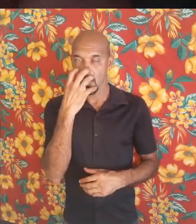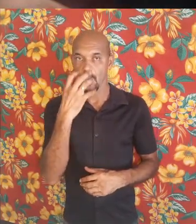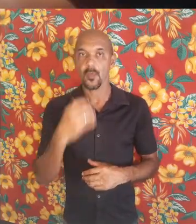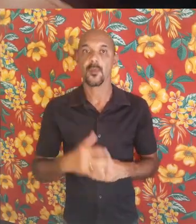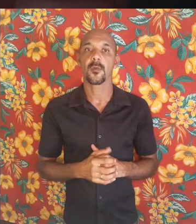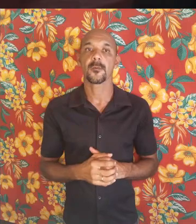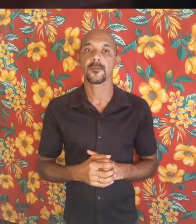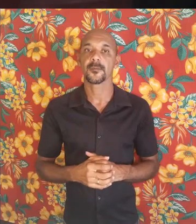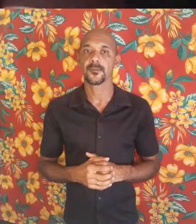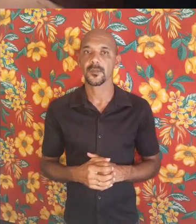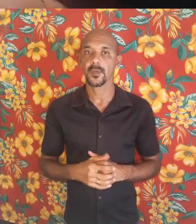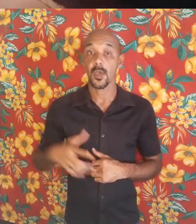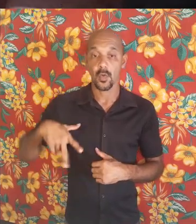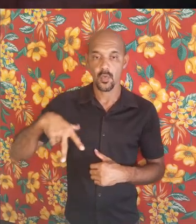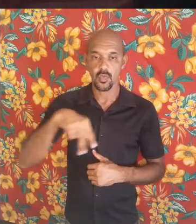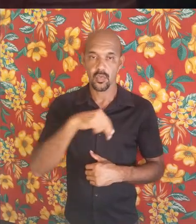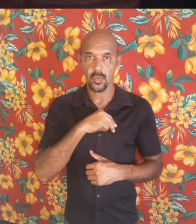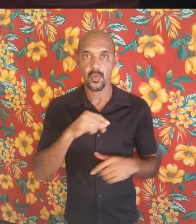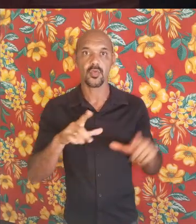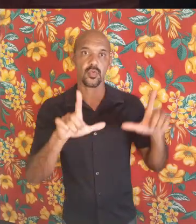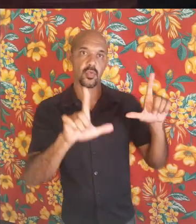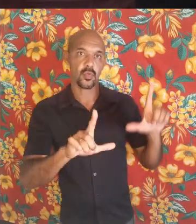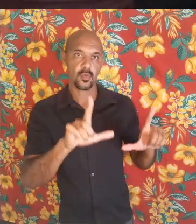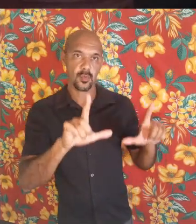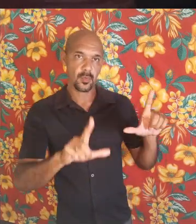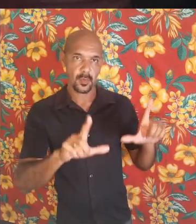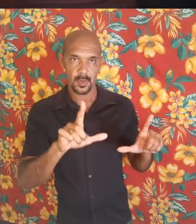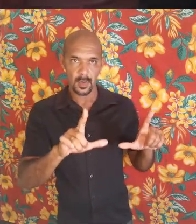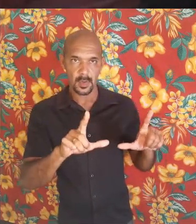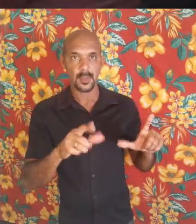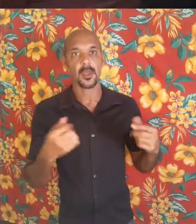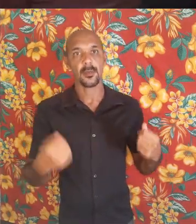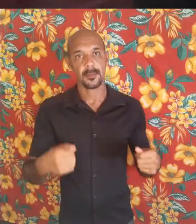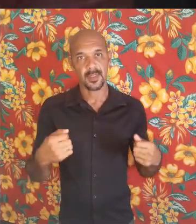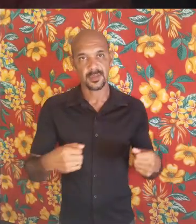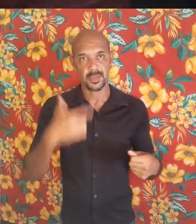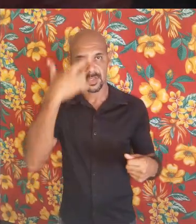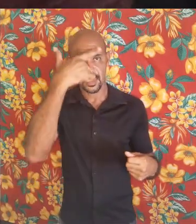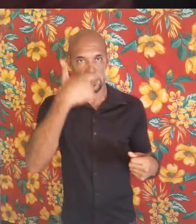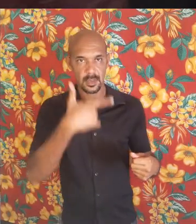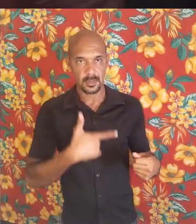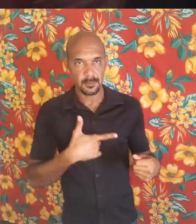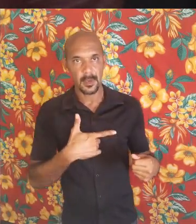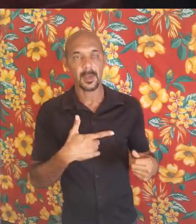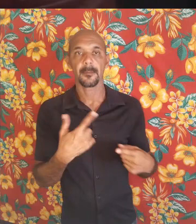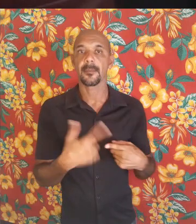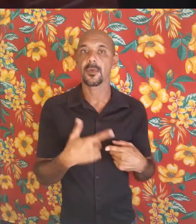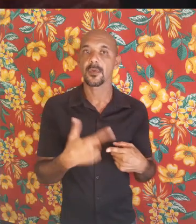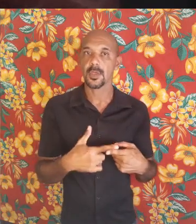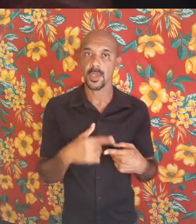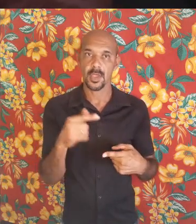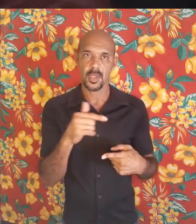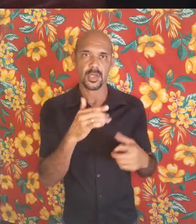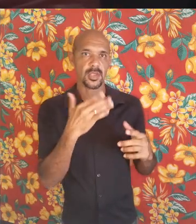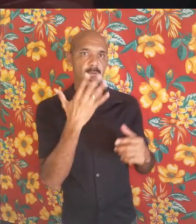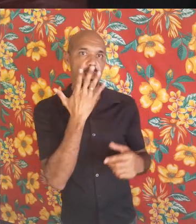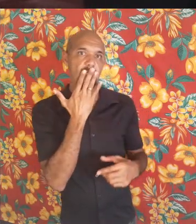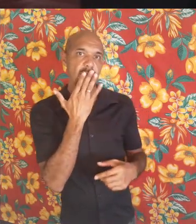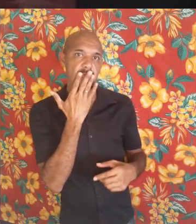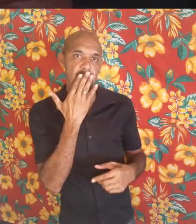já pintei, agora nós vamos tirar o excesso que ficou com água, certo? Porque a tinta é a base de água. Eu uso um